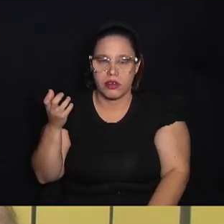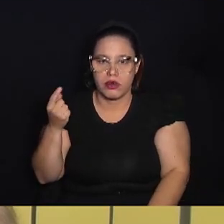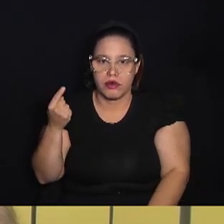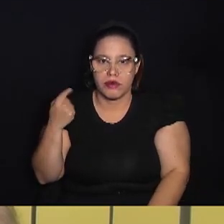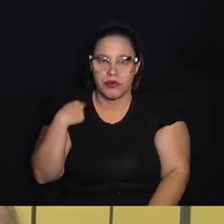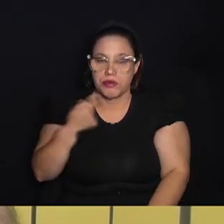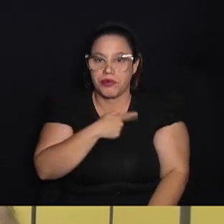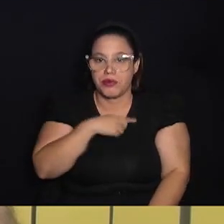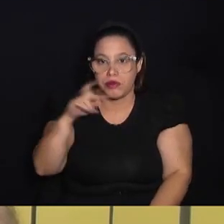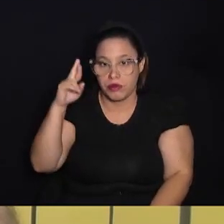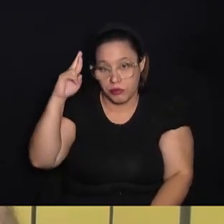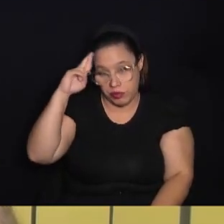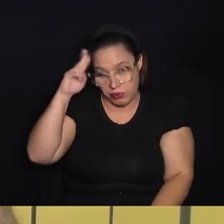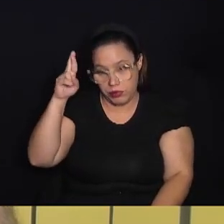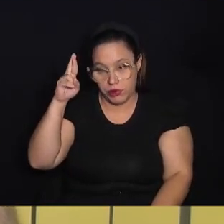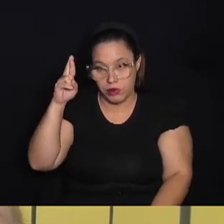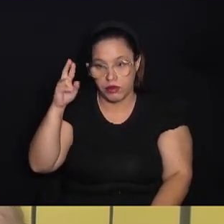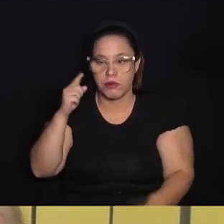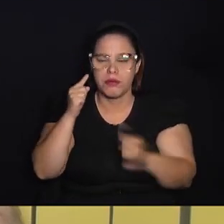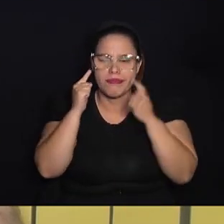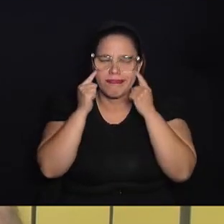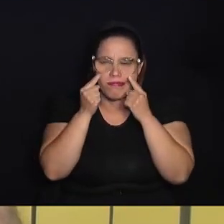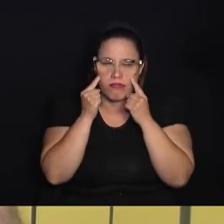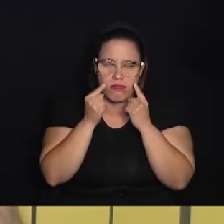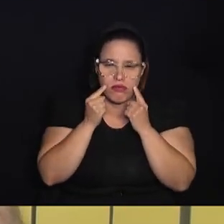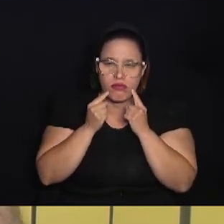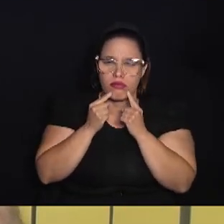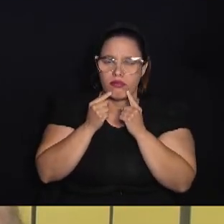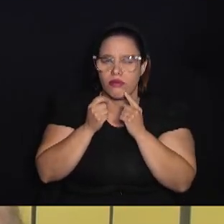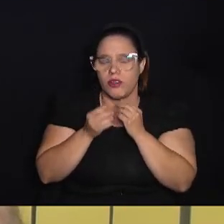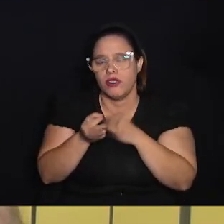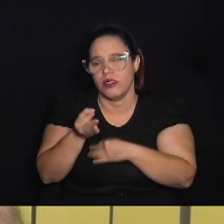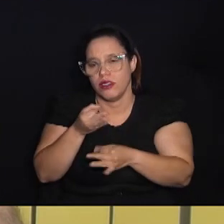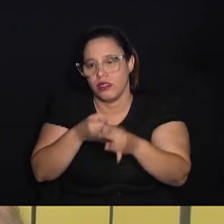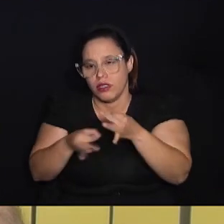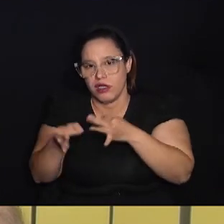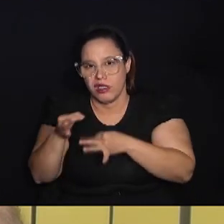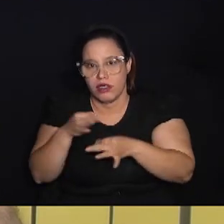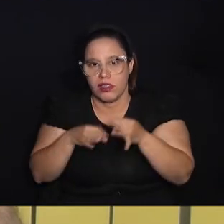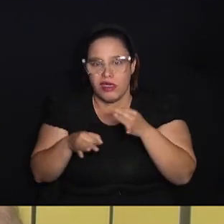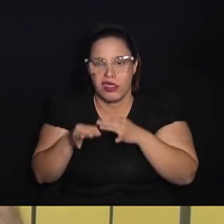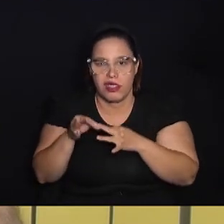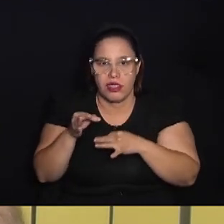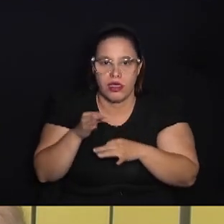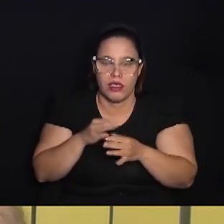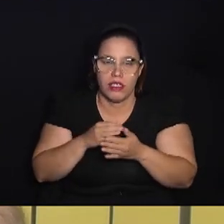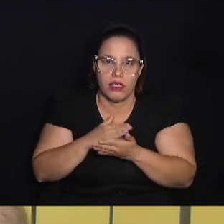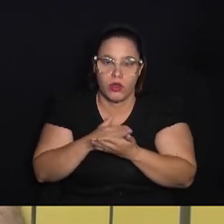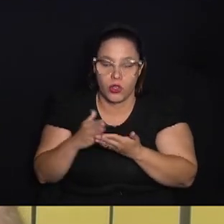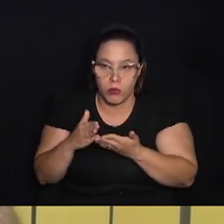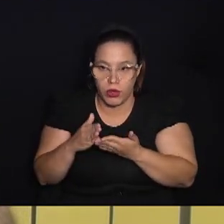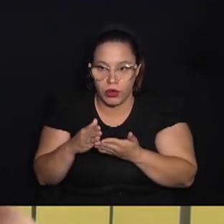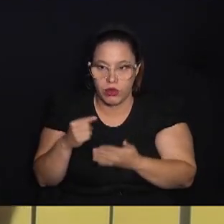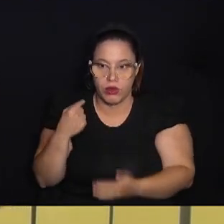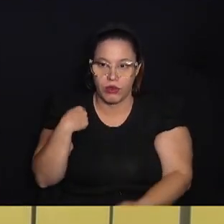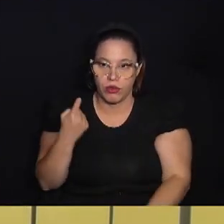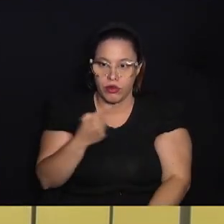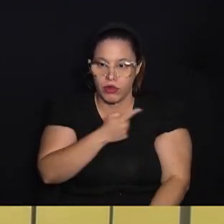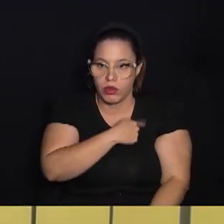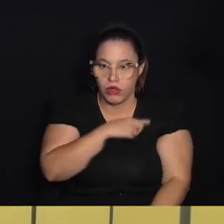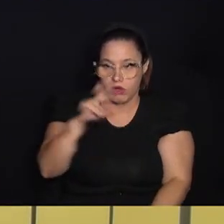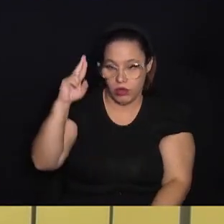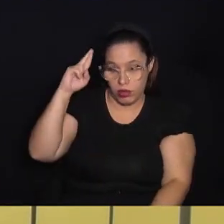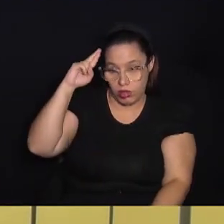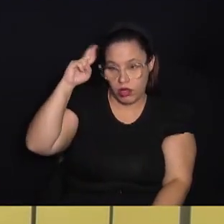Lágrimas está em avaliação estão em avaliação a as aparições de Nossa Senhora das Lágrimas né no Vaticano quer dizer por